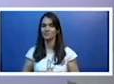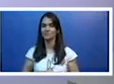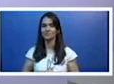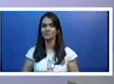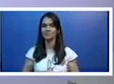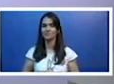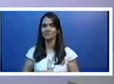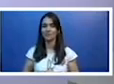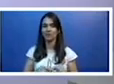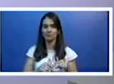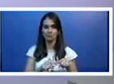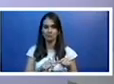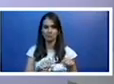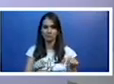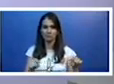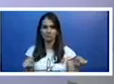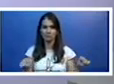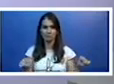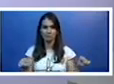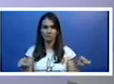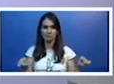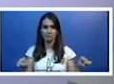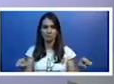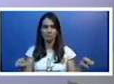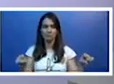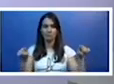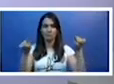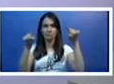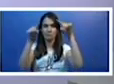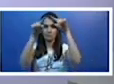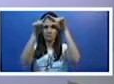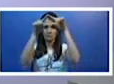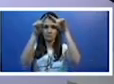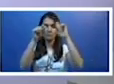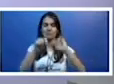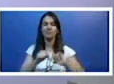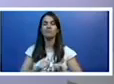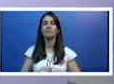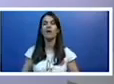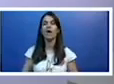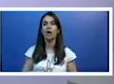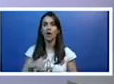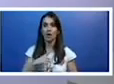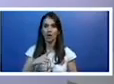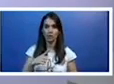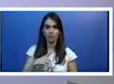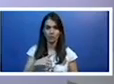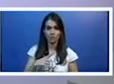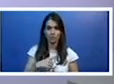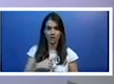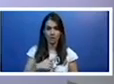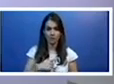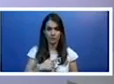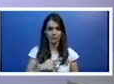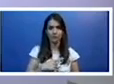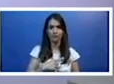essas três informações. O 39 graus, o x que eu quero encontrar e o